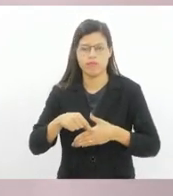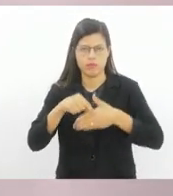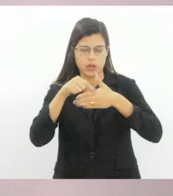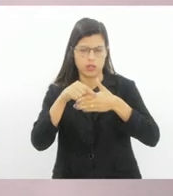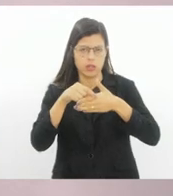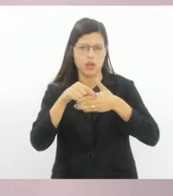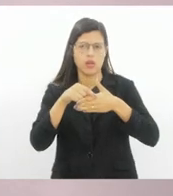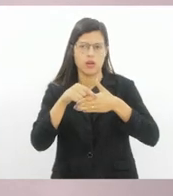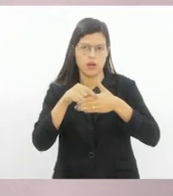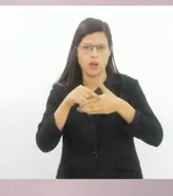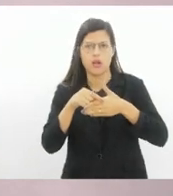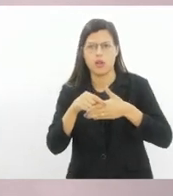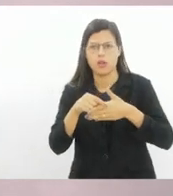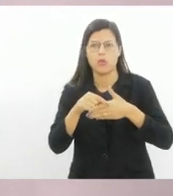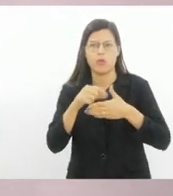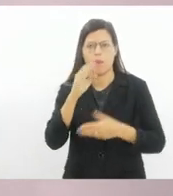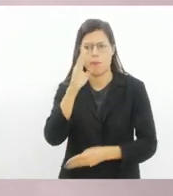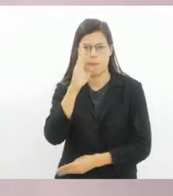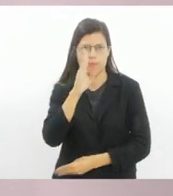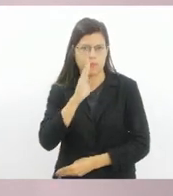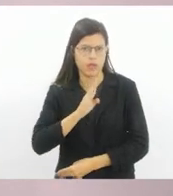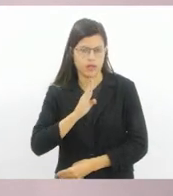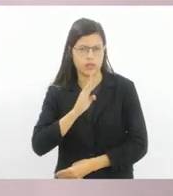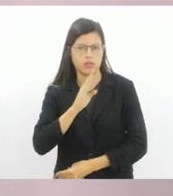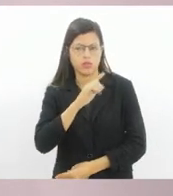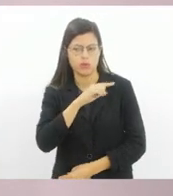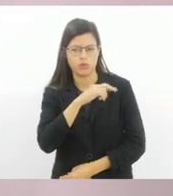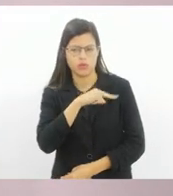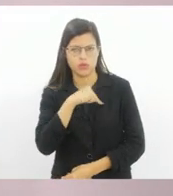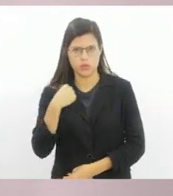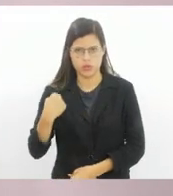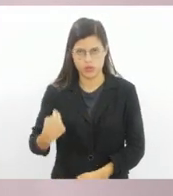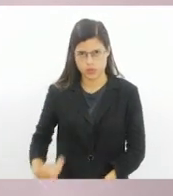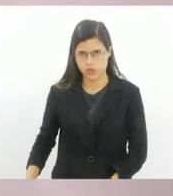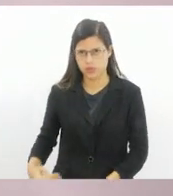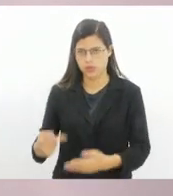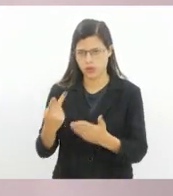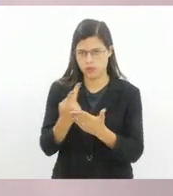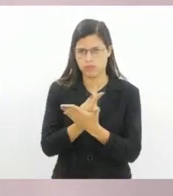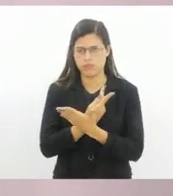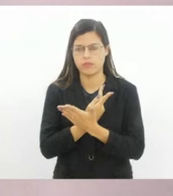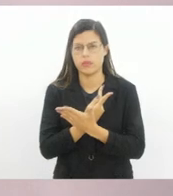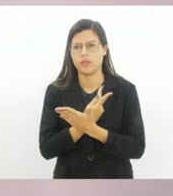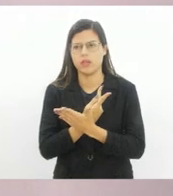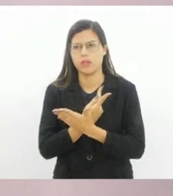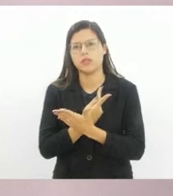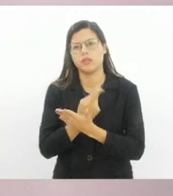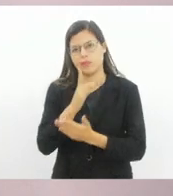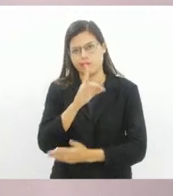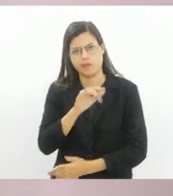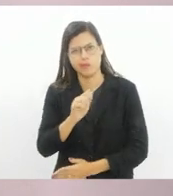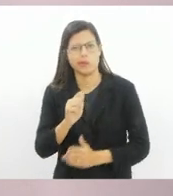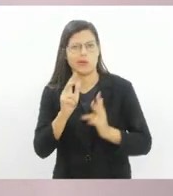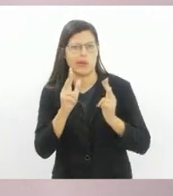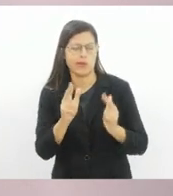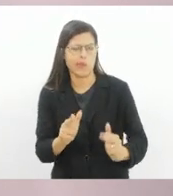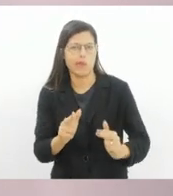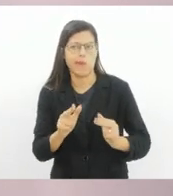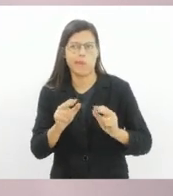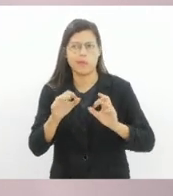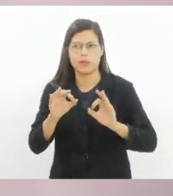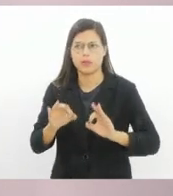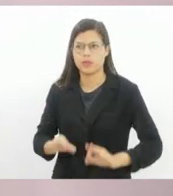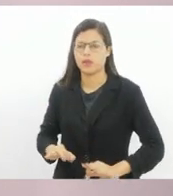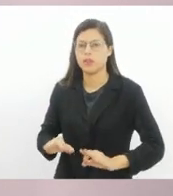Parlamentar Brasil e China, que acontecerá no mesmo, que acontece no caso, né, mesmo dia e horário. Na certeza de contar com a